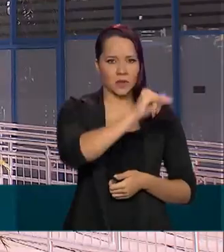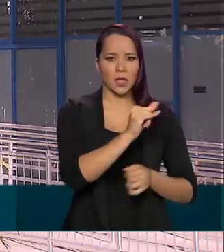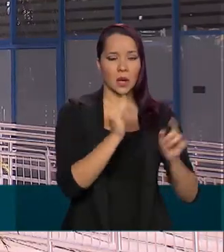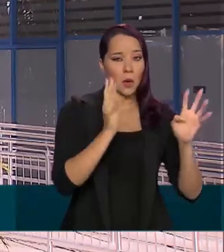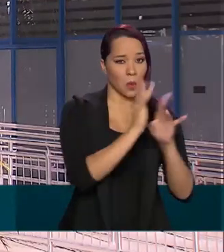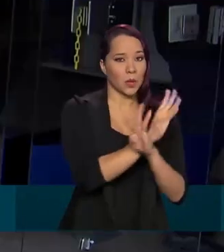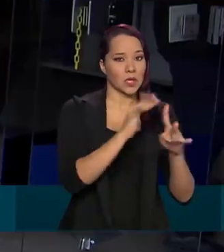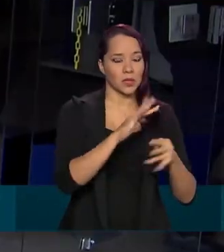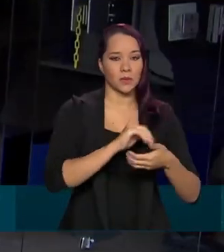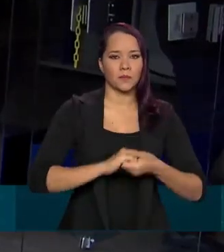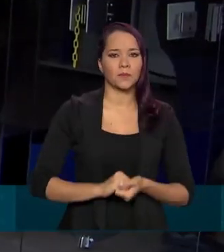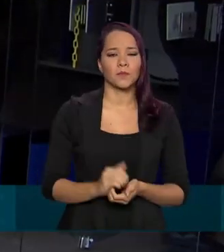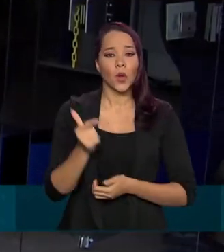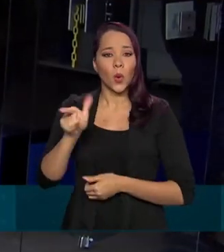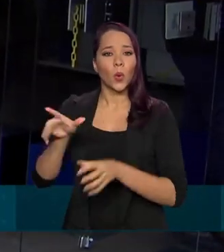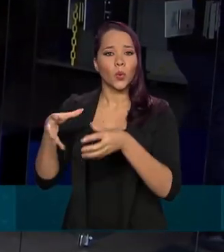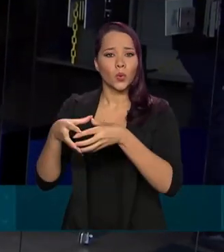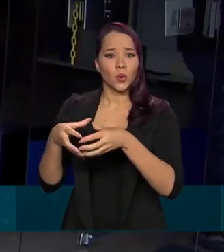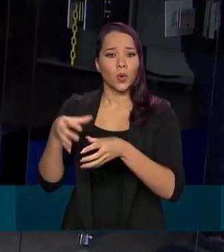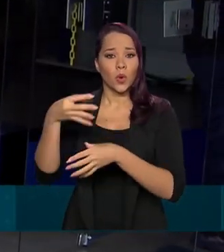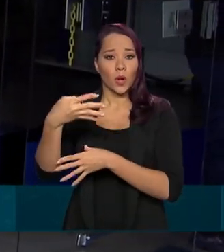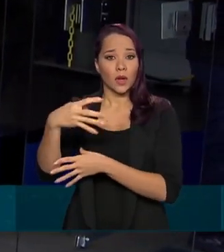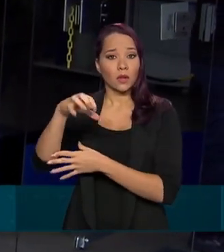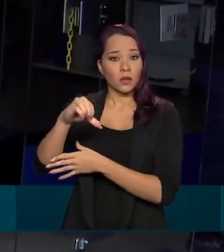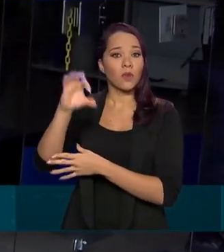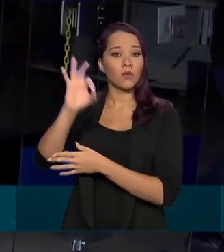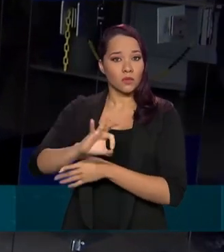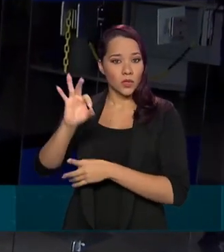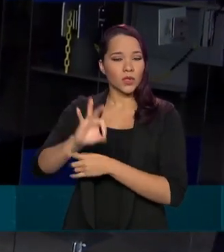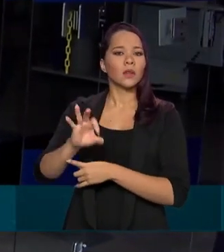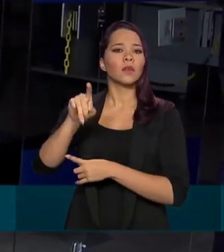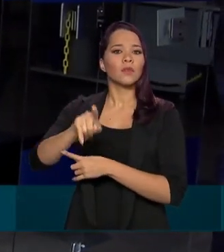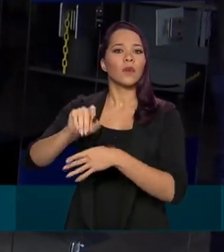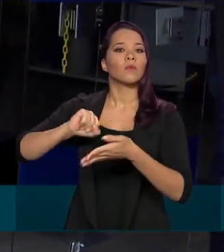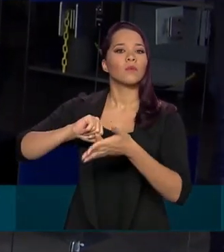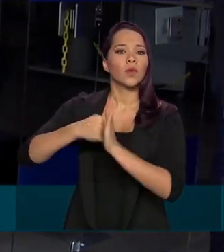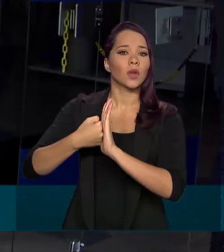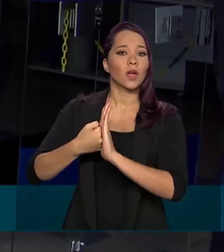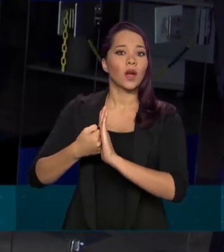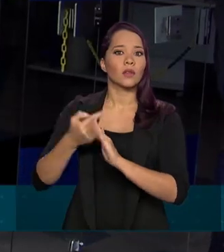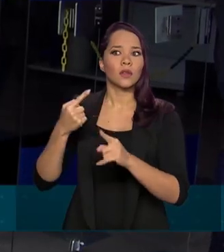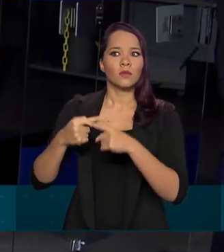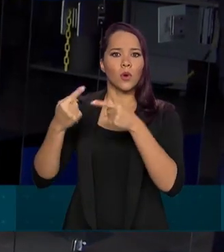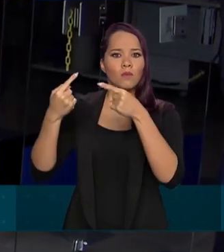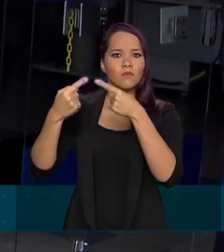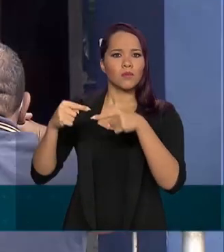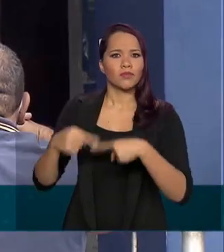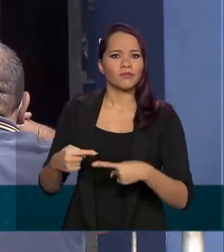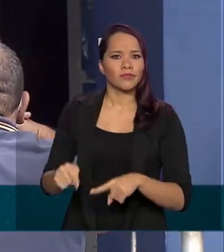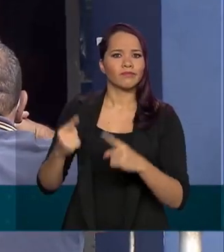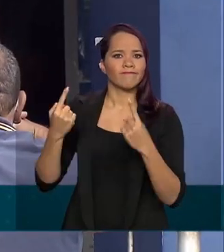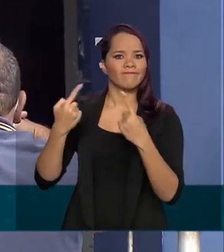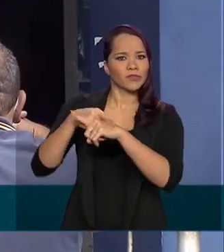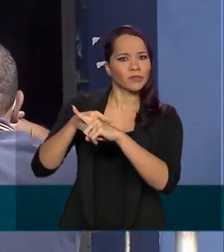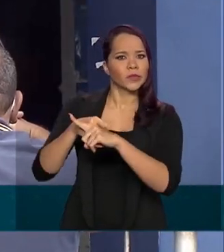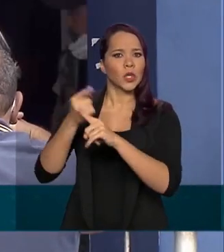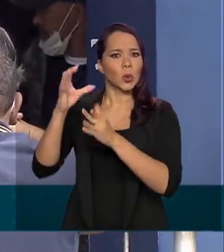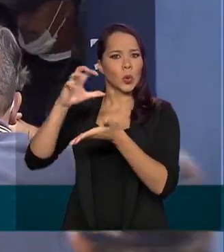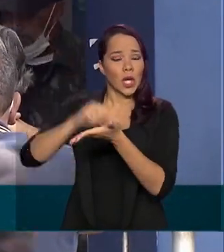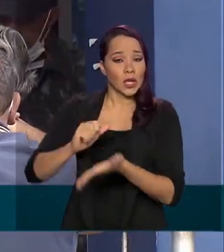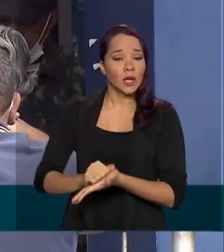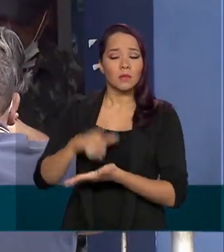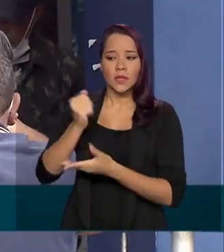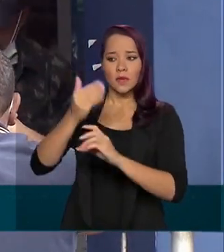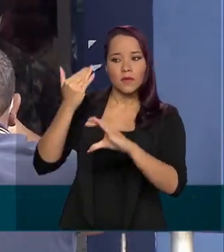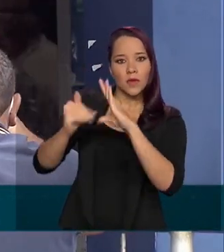aglomerações. Já os outros 49% foram bloqueados por inconsistência cadastral e deverão reenviar